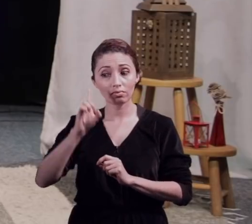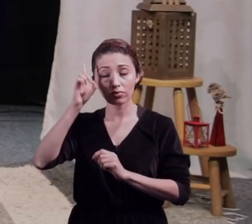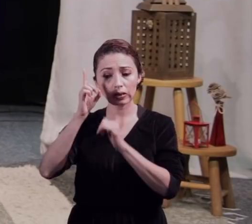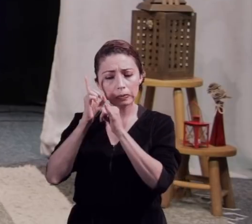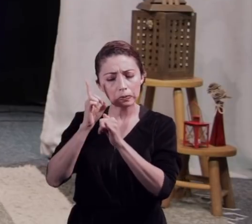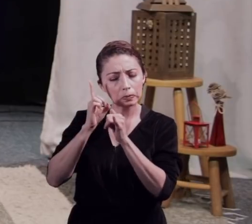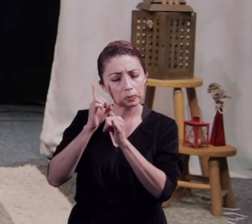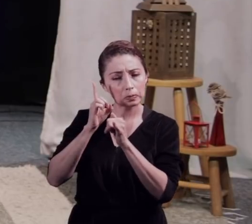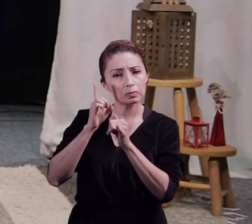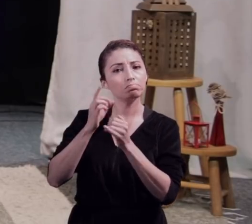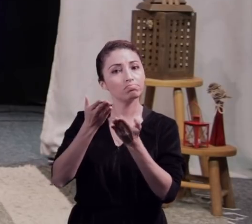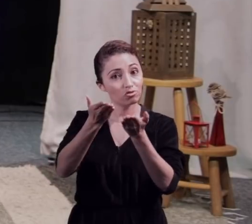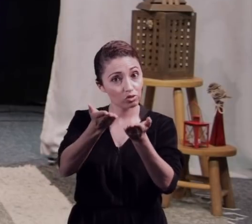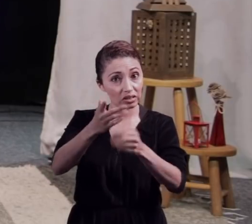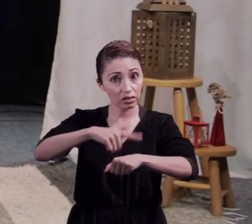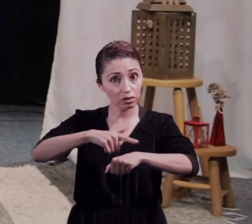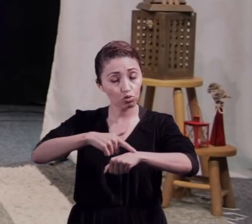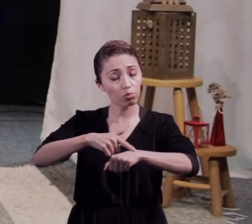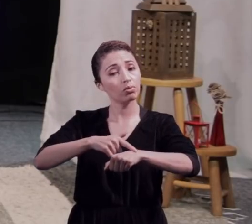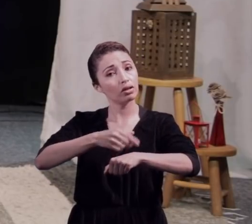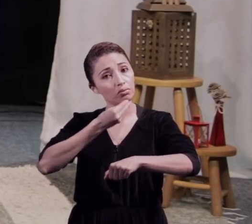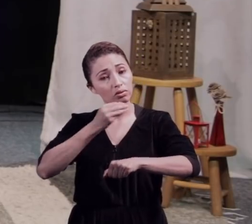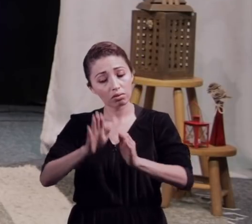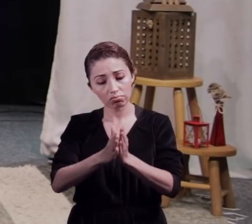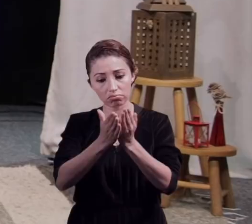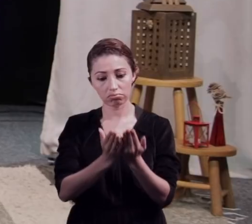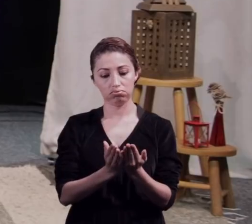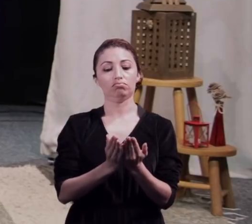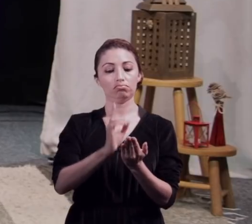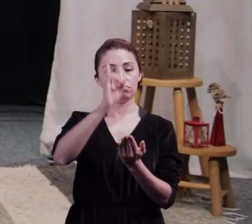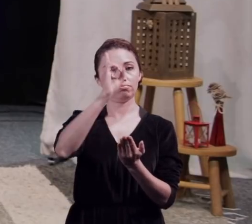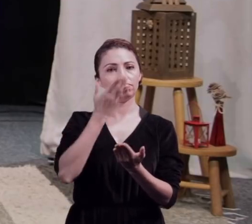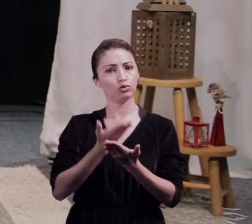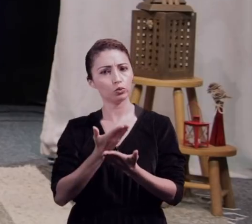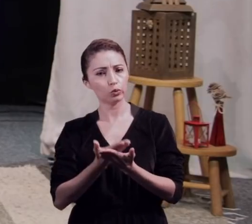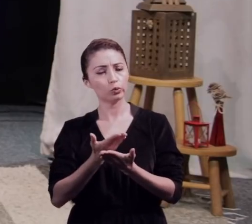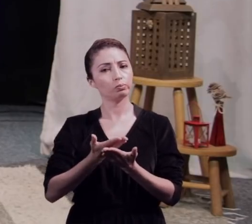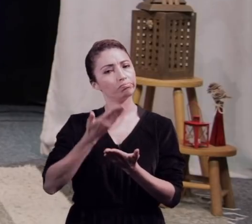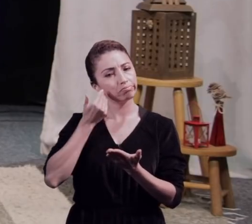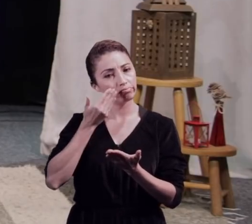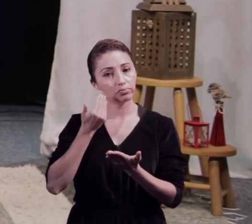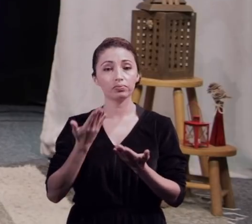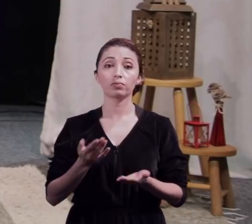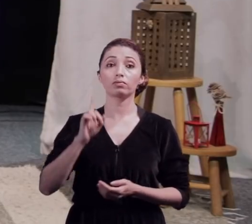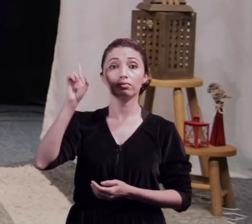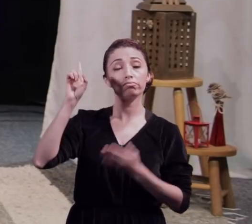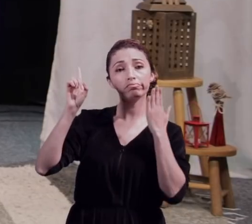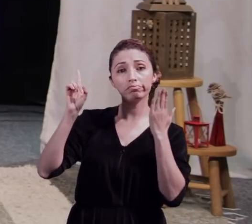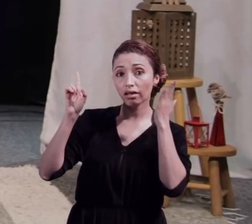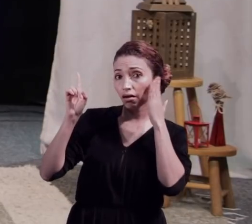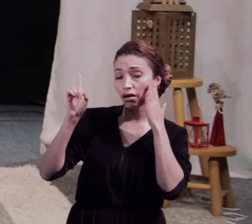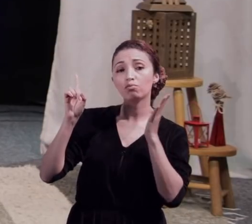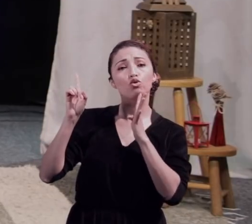você durante esse tempo que estamos abrindo e estudando a palavra. Deus sabe e conhece como cada